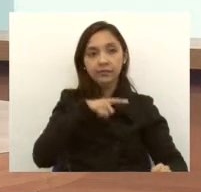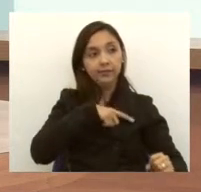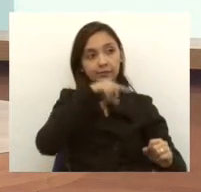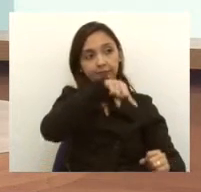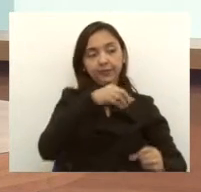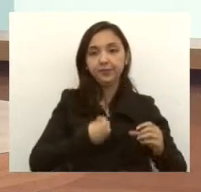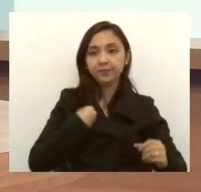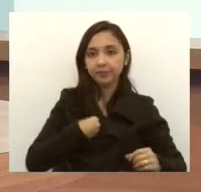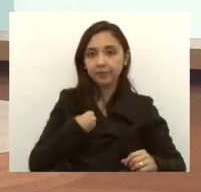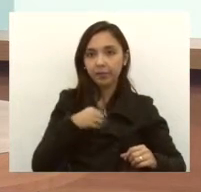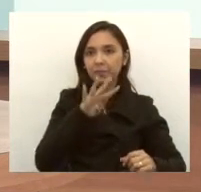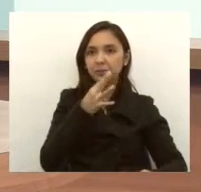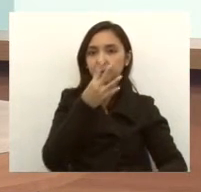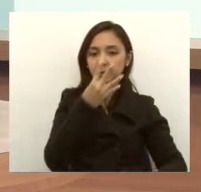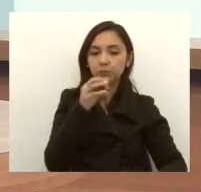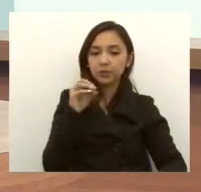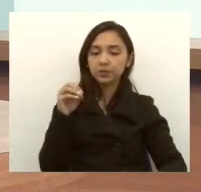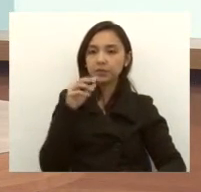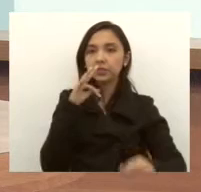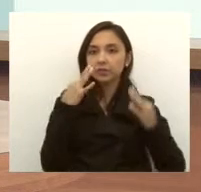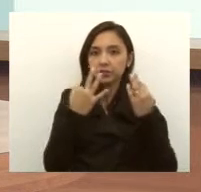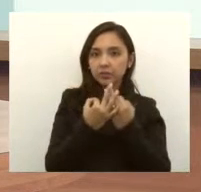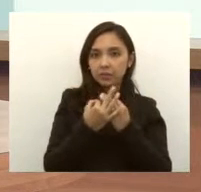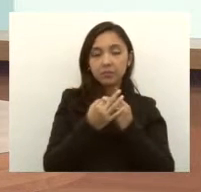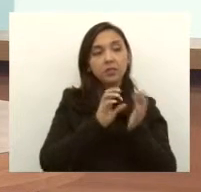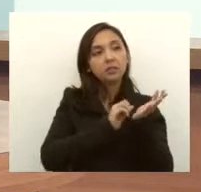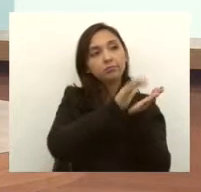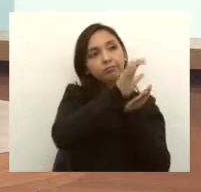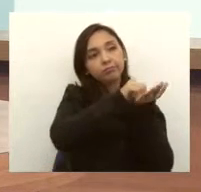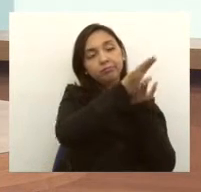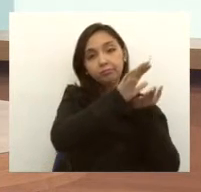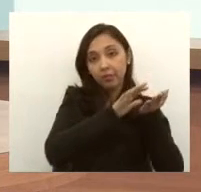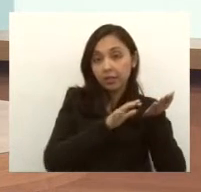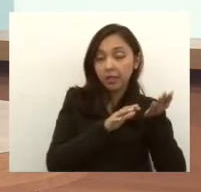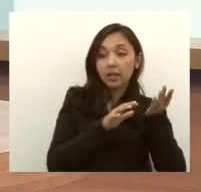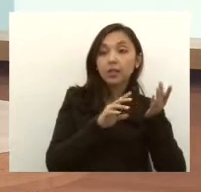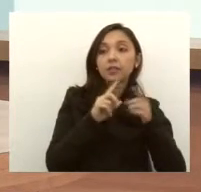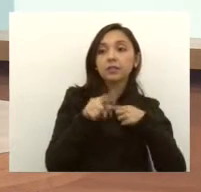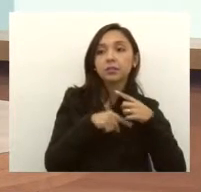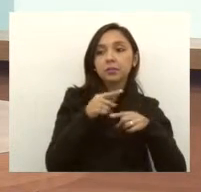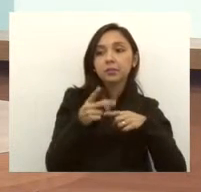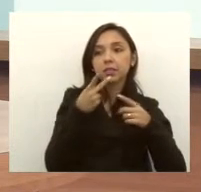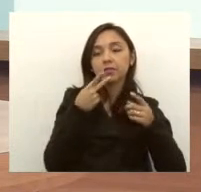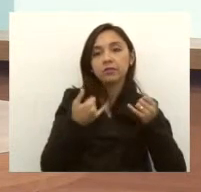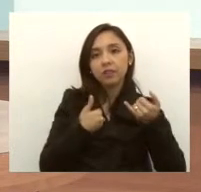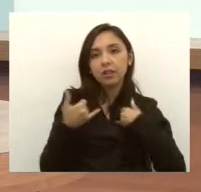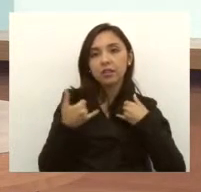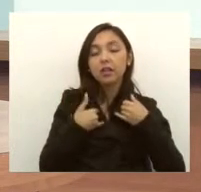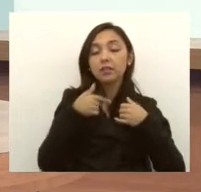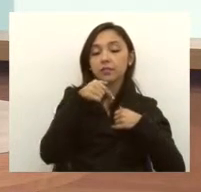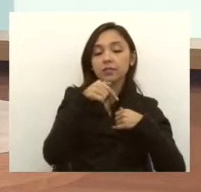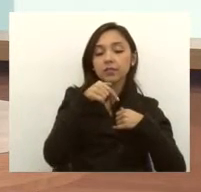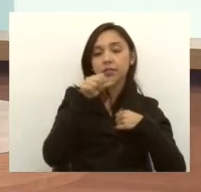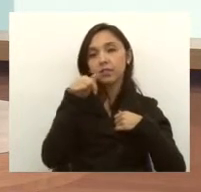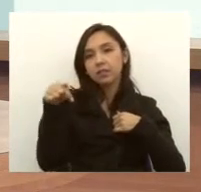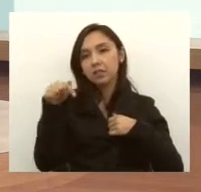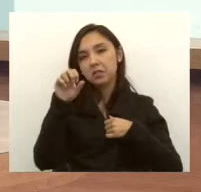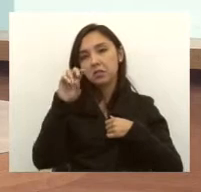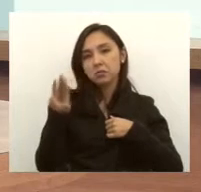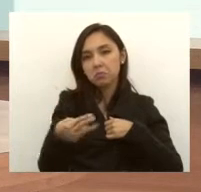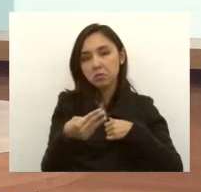moradores, mais de 400 famílias, iam ser jogadas na rua. E aí, disseram que tinham contrato de 67 milhões e